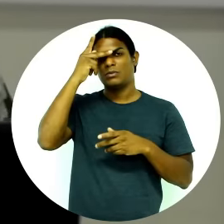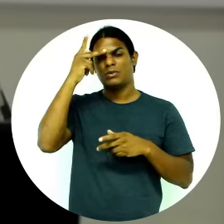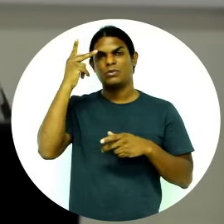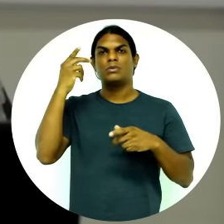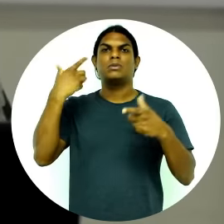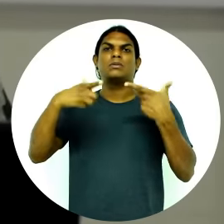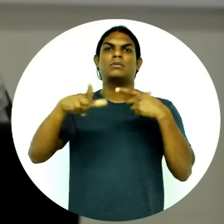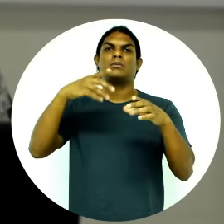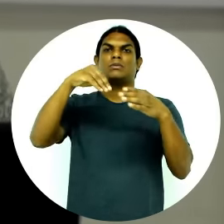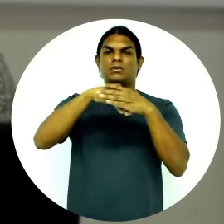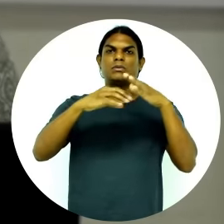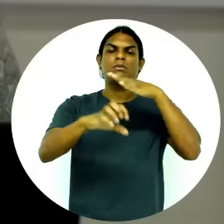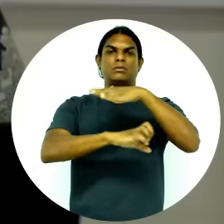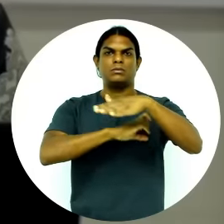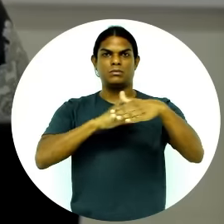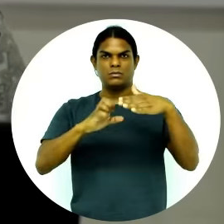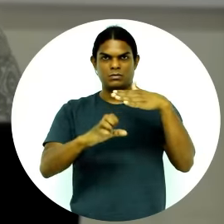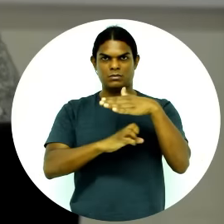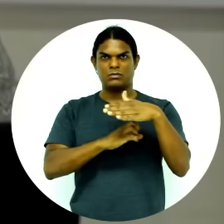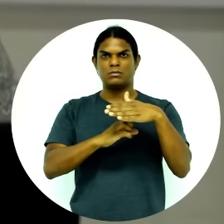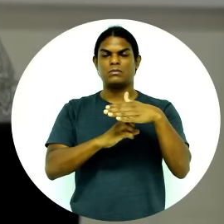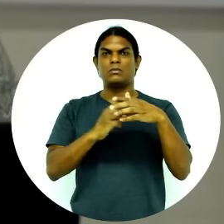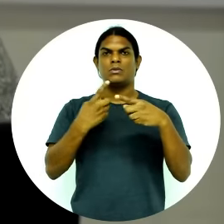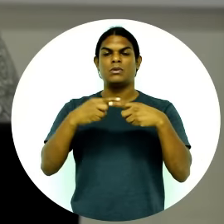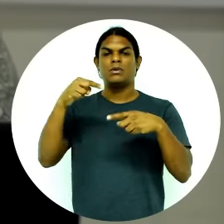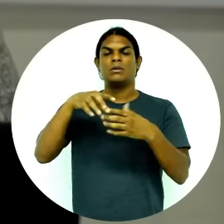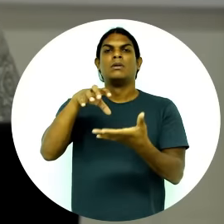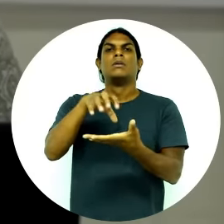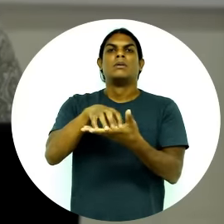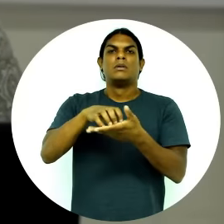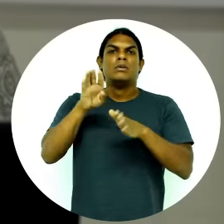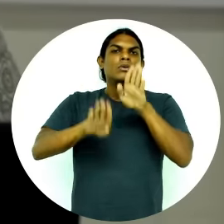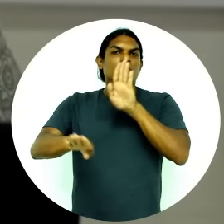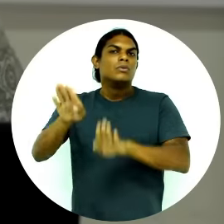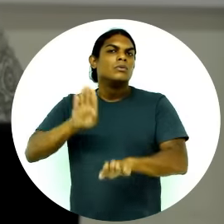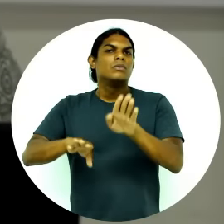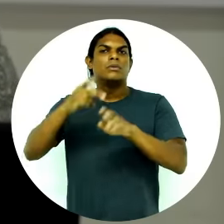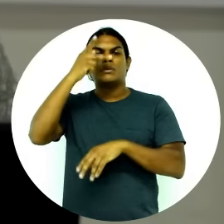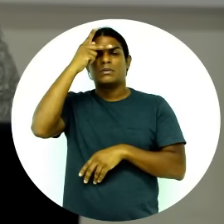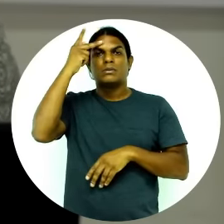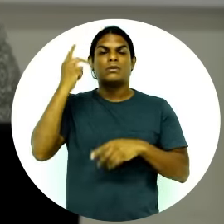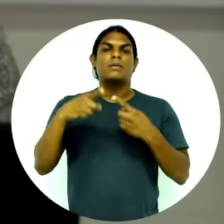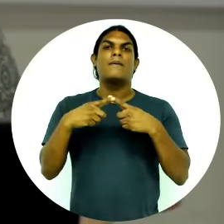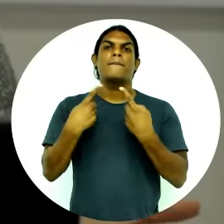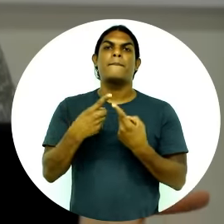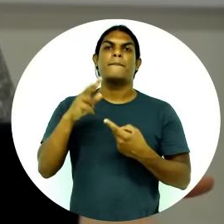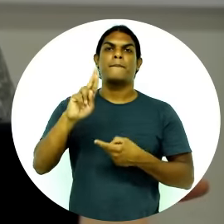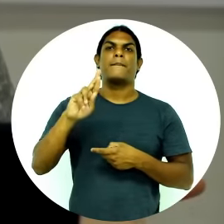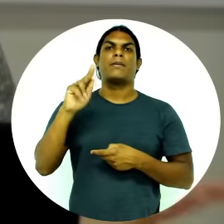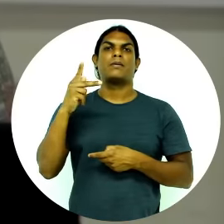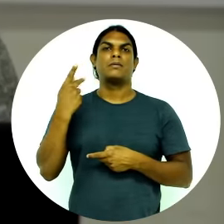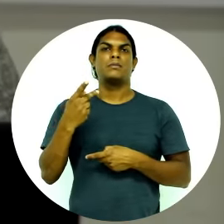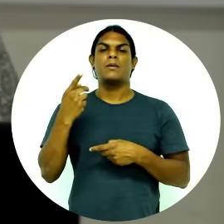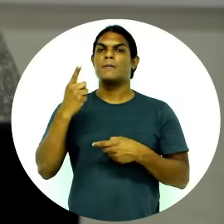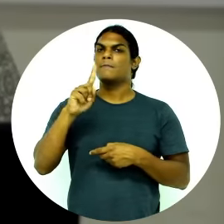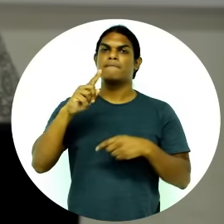avaliação, existe uma crítica forte dentro da literatura que é importante que a gente visualize. Claro que todos os